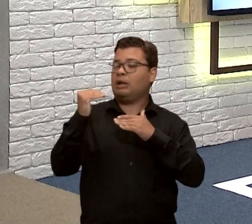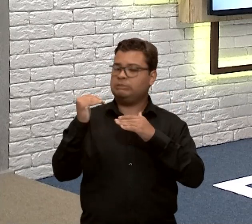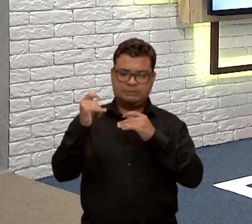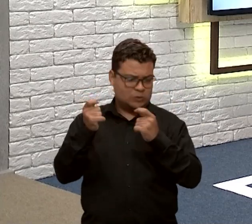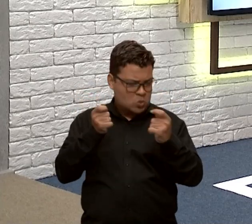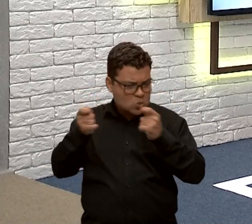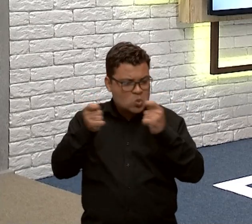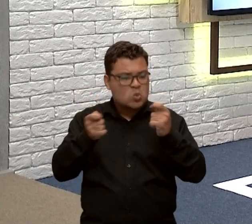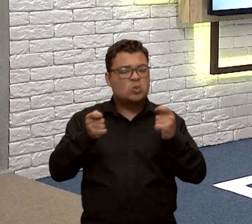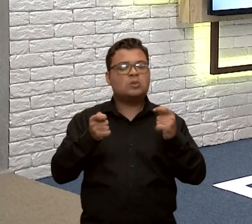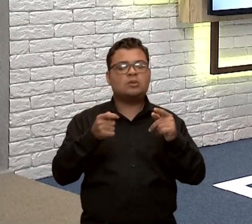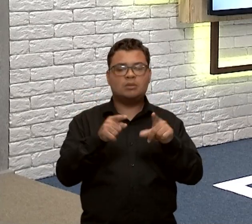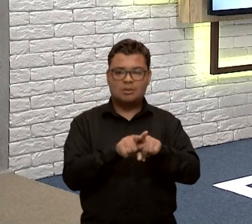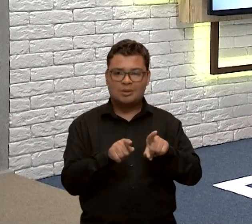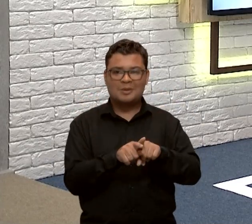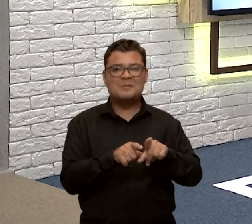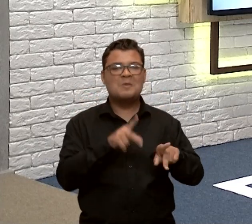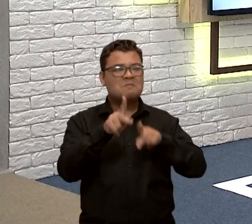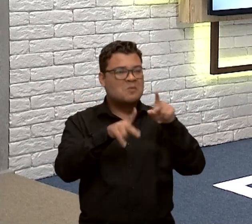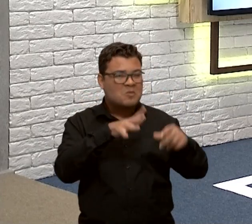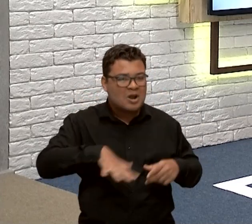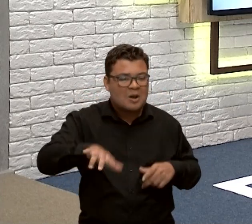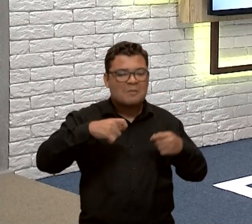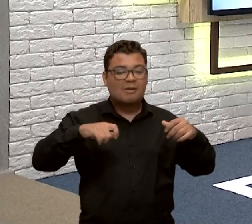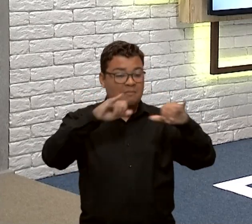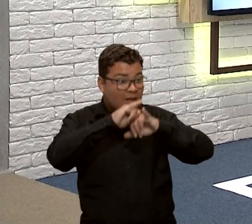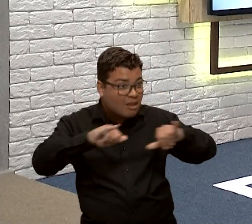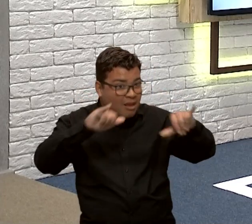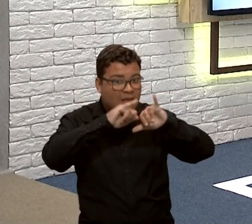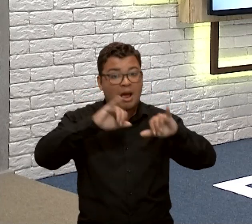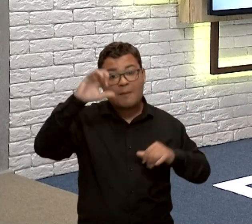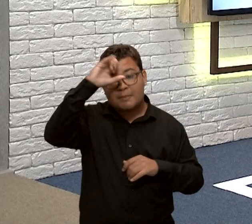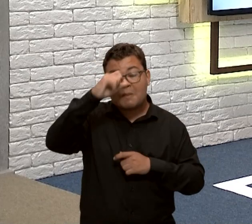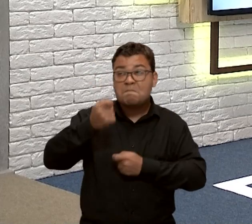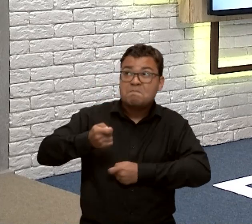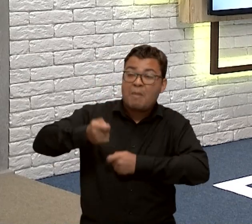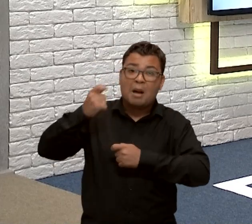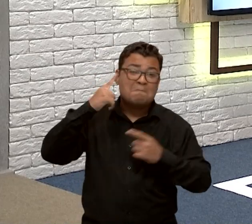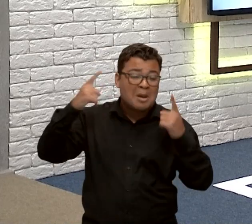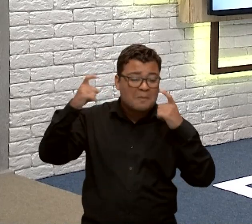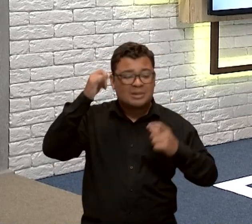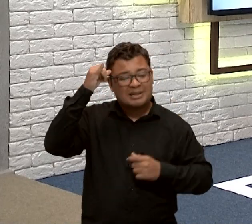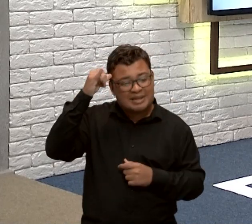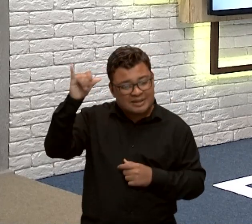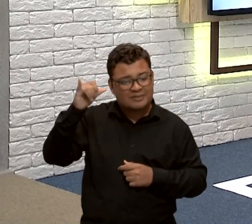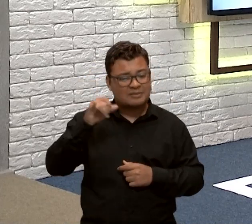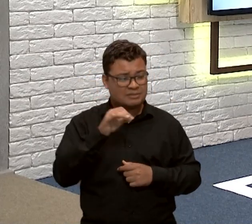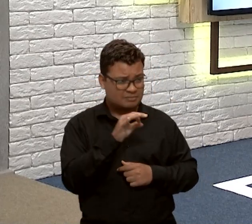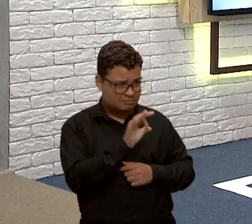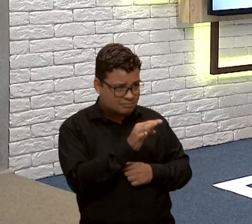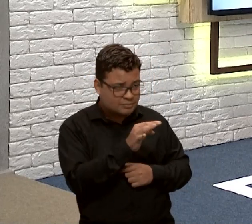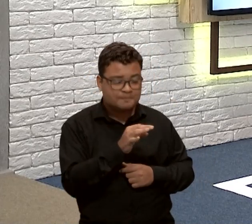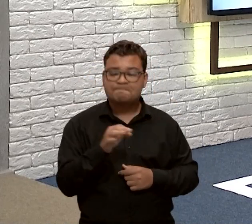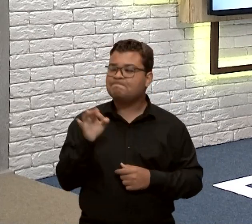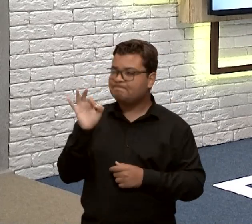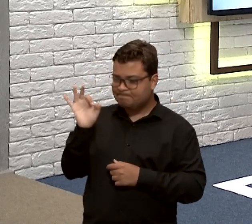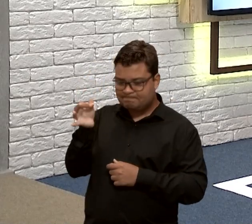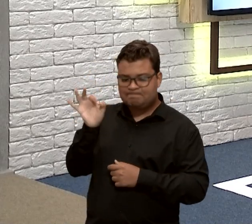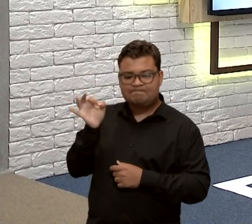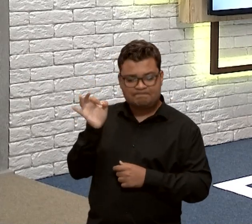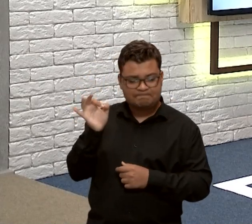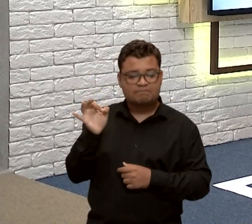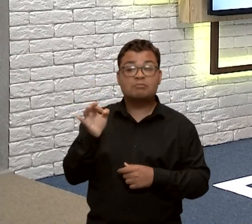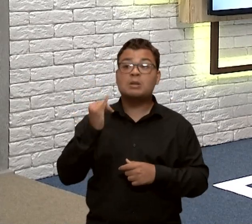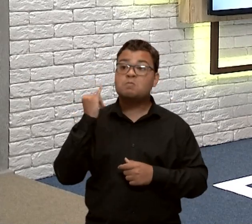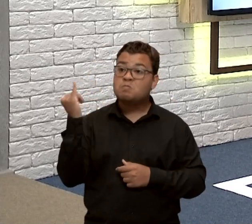educar a população, né, em relação aos fogos de artifício, a volumes muito altos. Sim. É importante que tenha